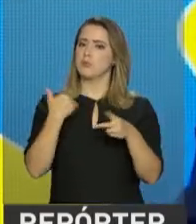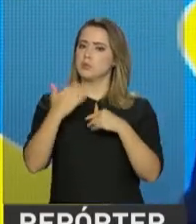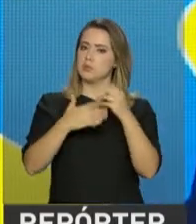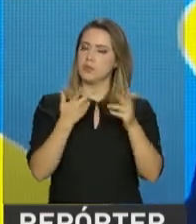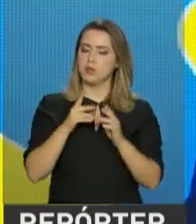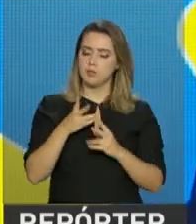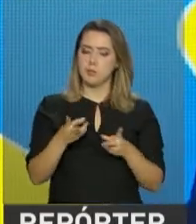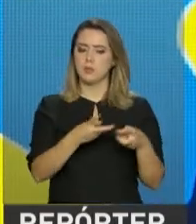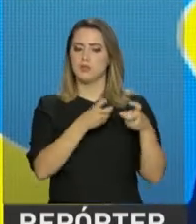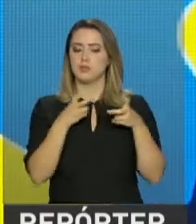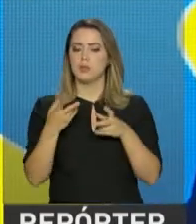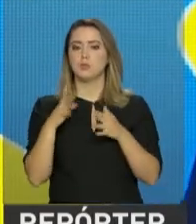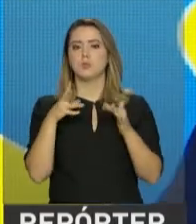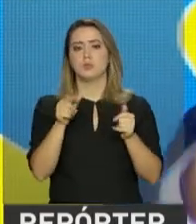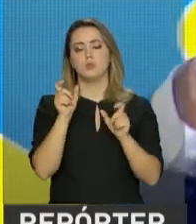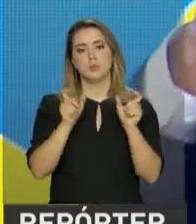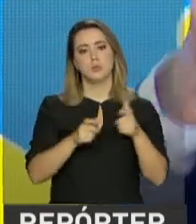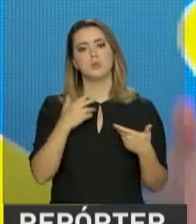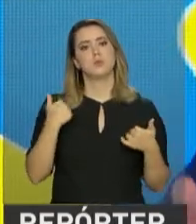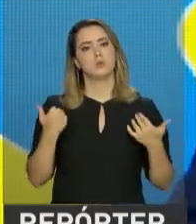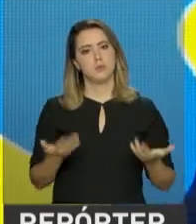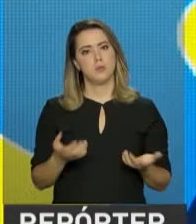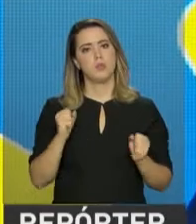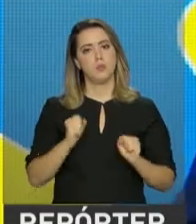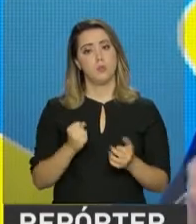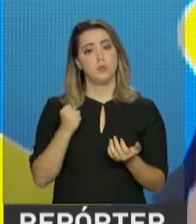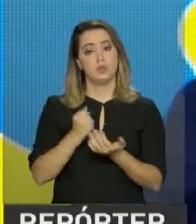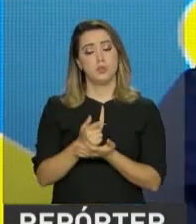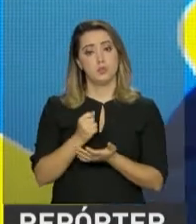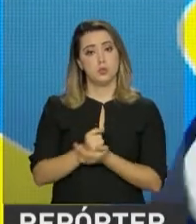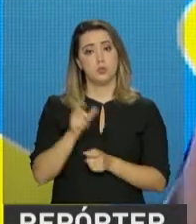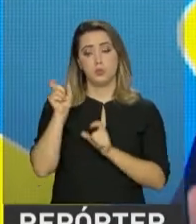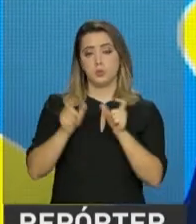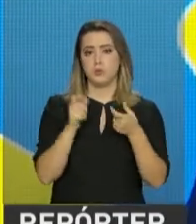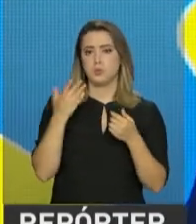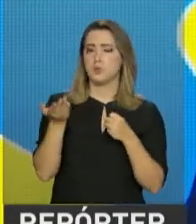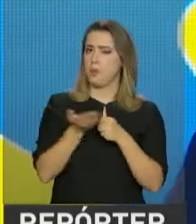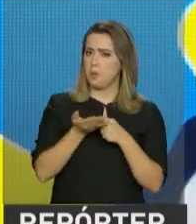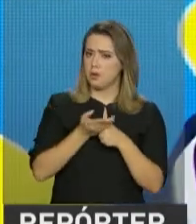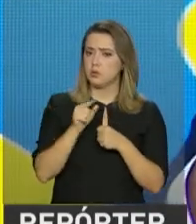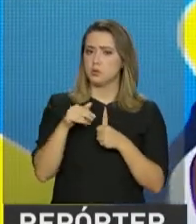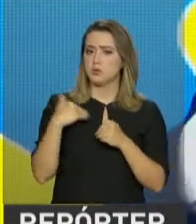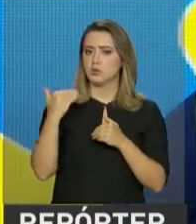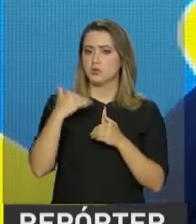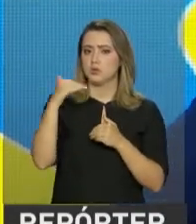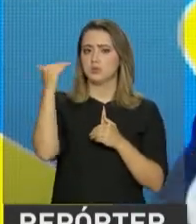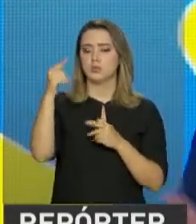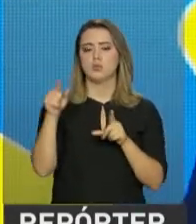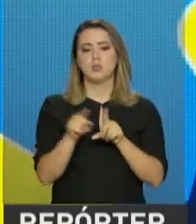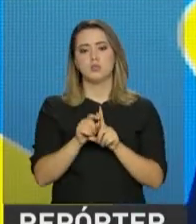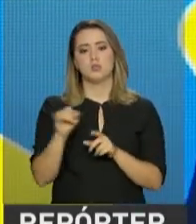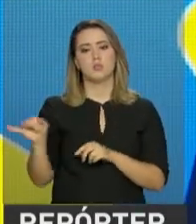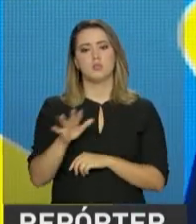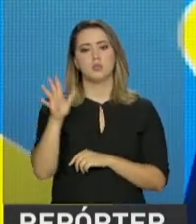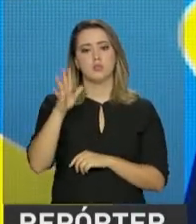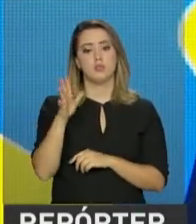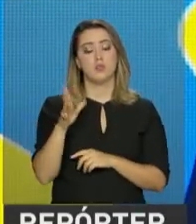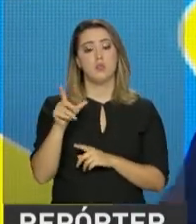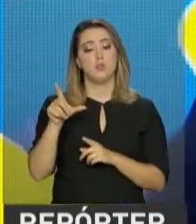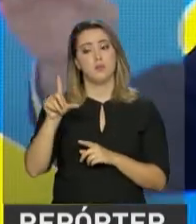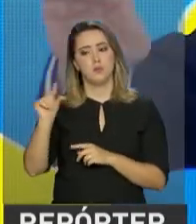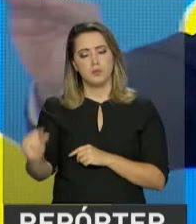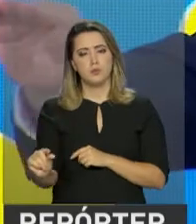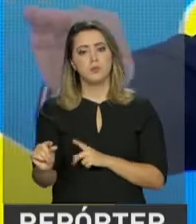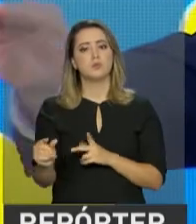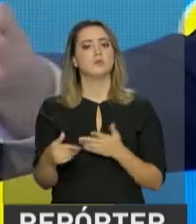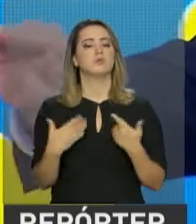evidente para todos quer dizer poder de compra do brasileiro médio já cresce a inflação estava mais baixas da